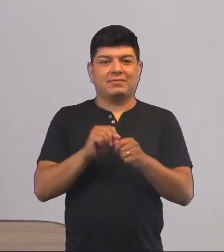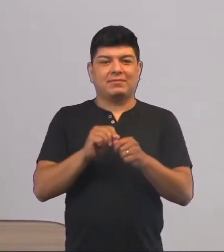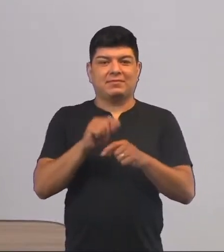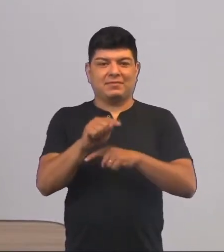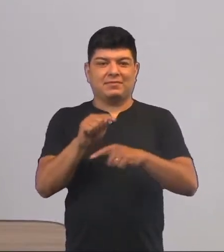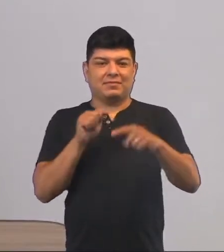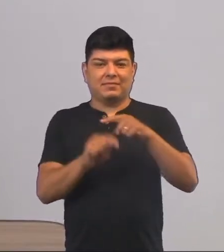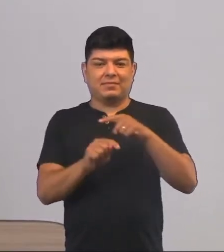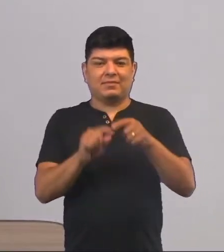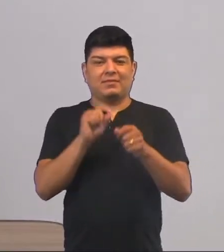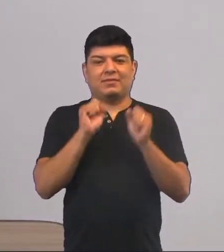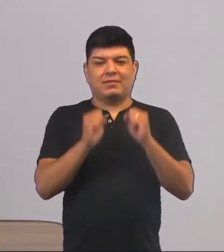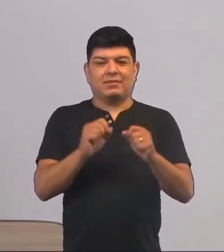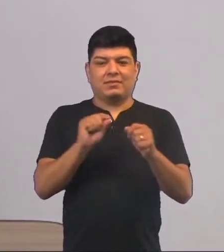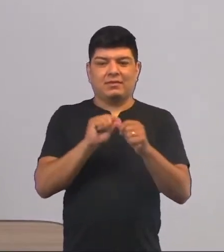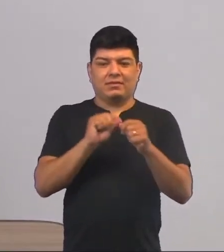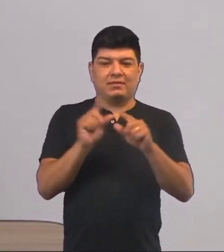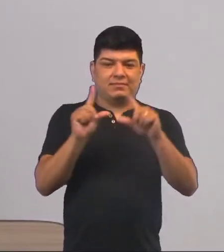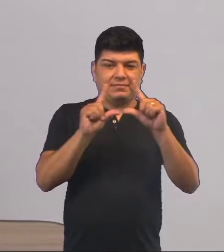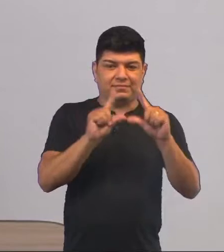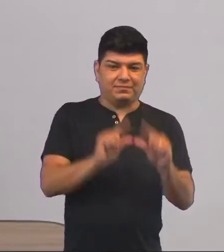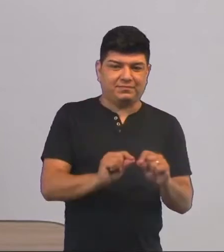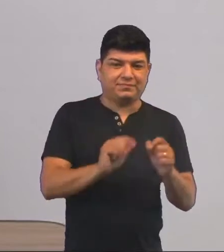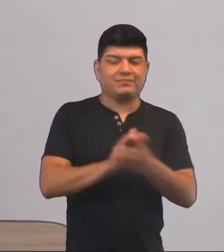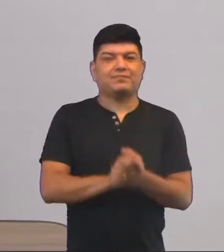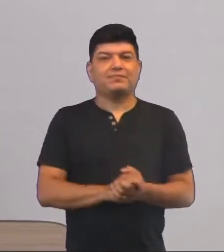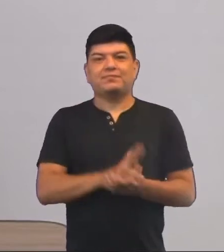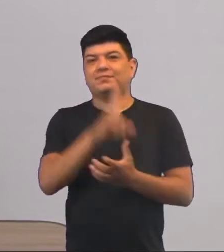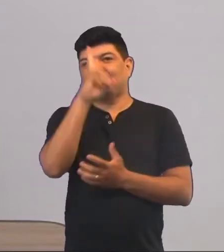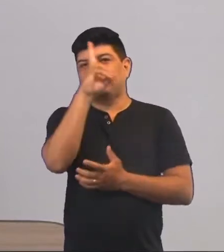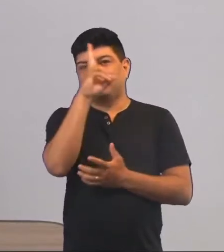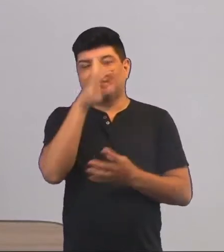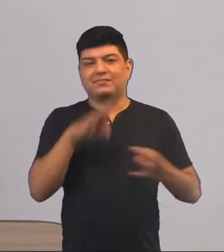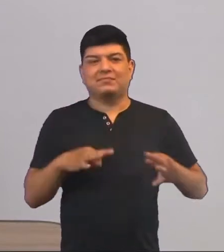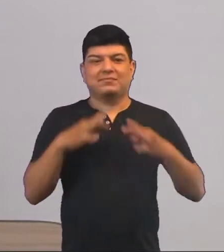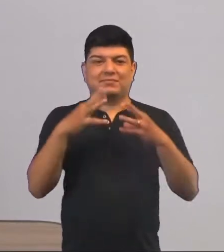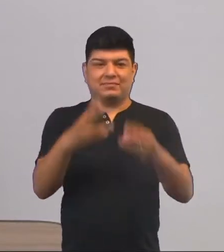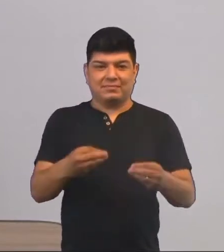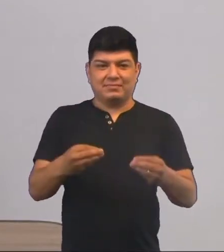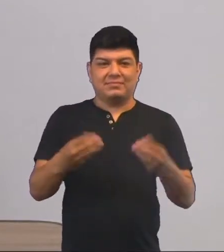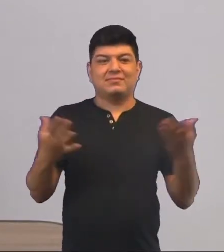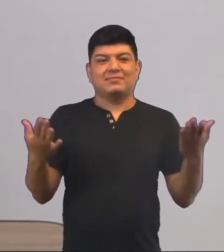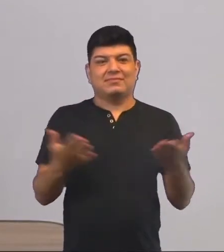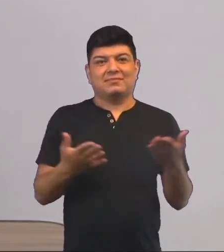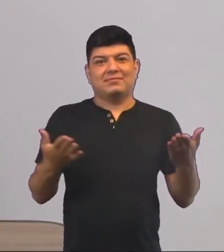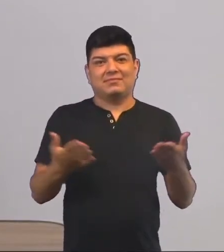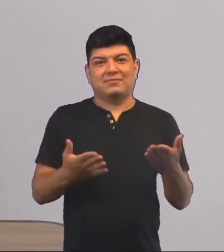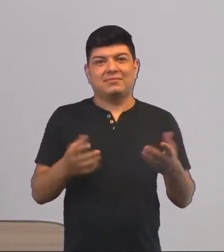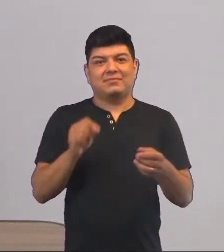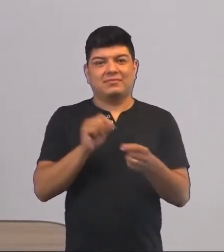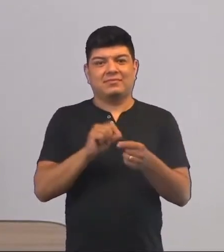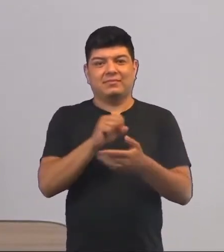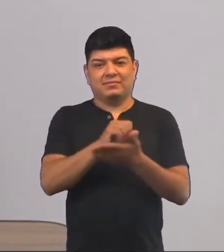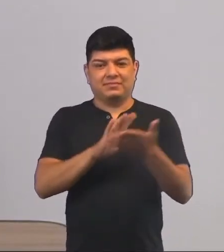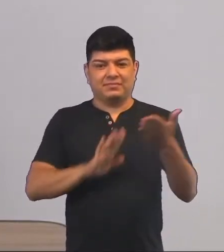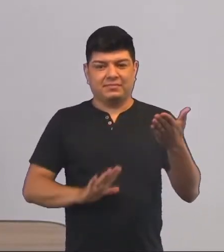divisão para que eu possa fazer essa redução. Lembrando de tudo isso, agora nós vamos, fazer